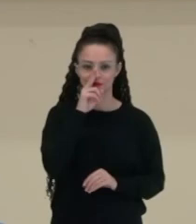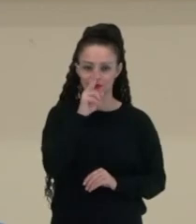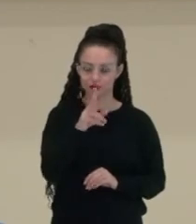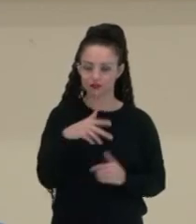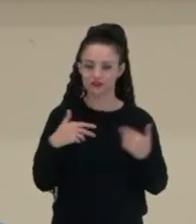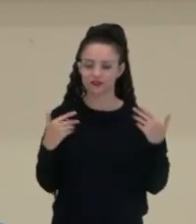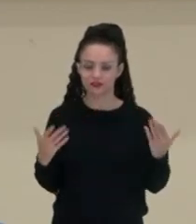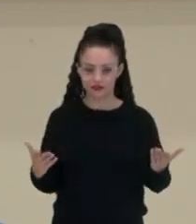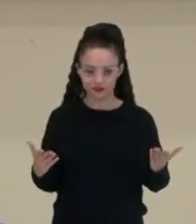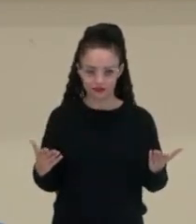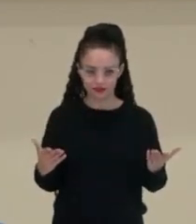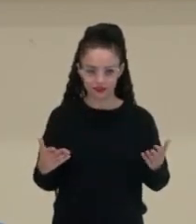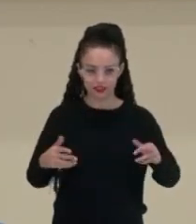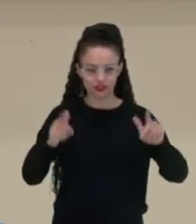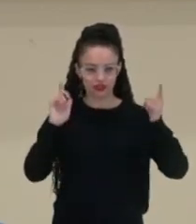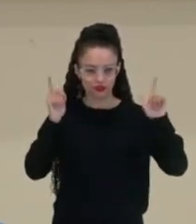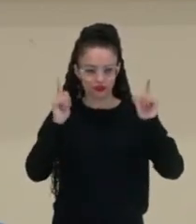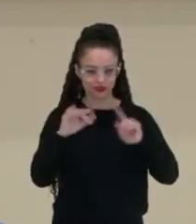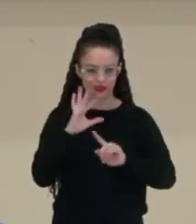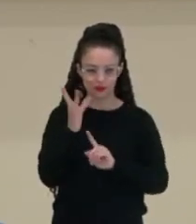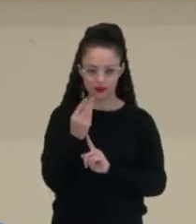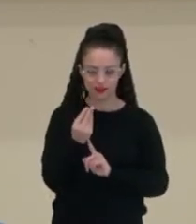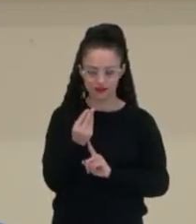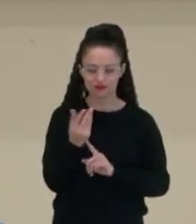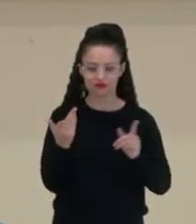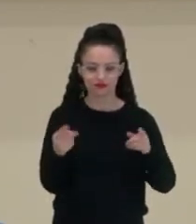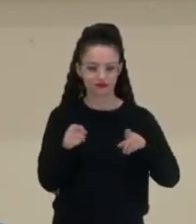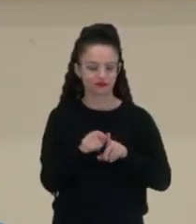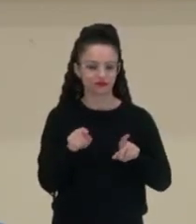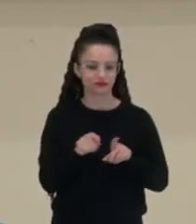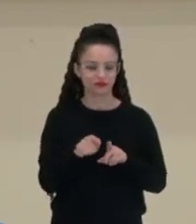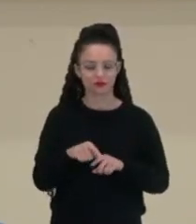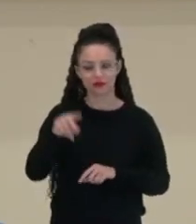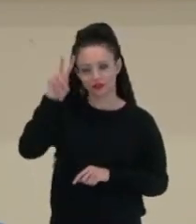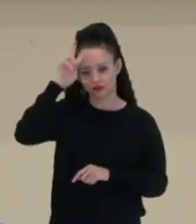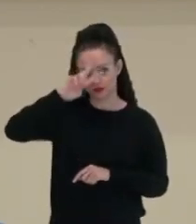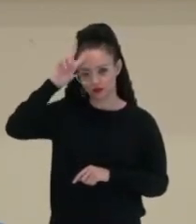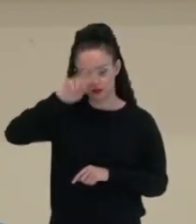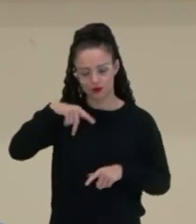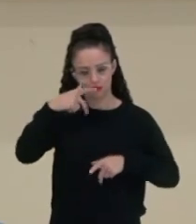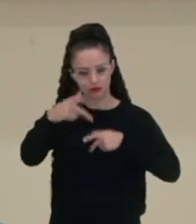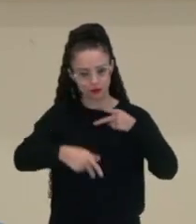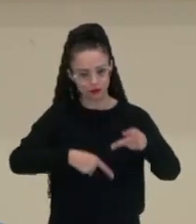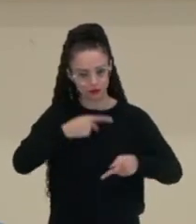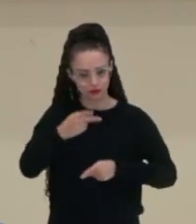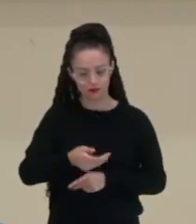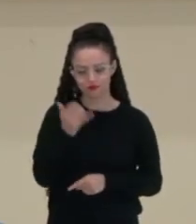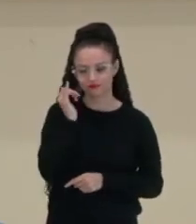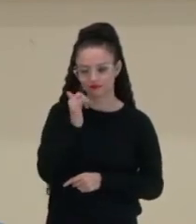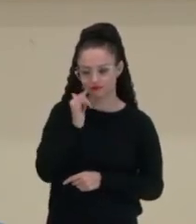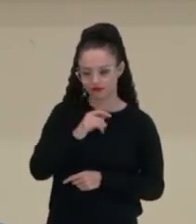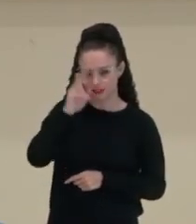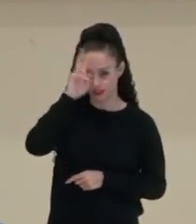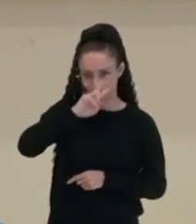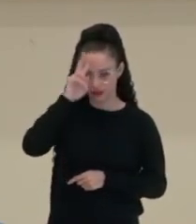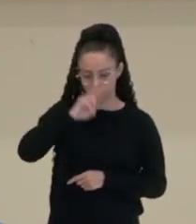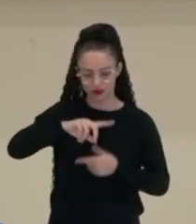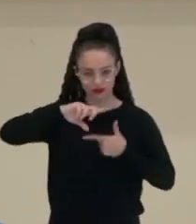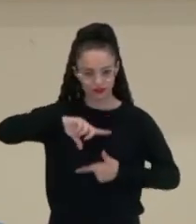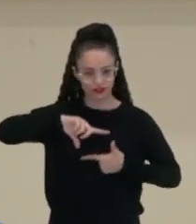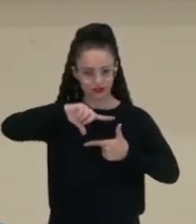tanto a diversão, a arte, entretenimento, como também histórias dos seus povos, né? Vai contar a história, vai manter a